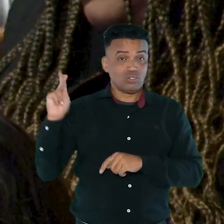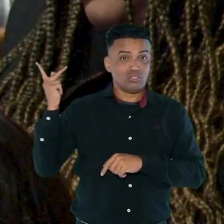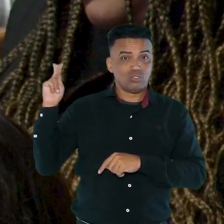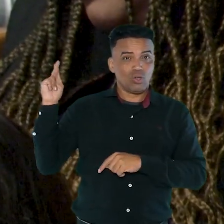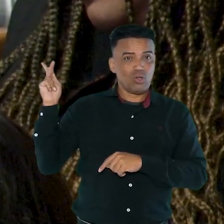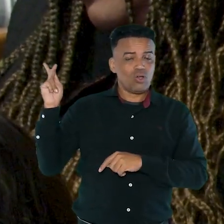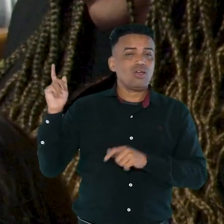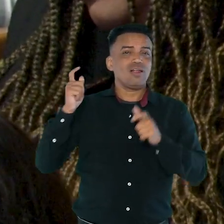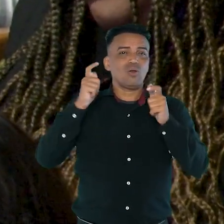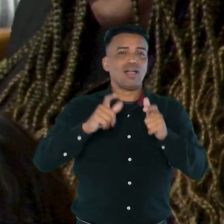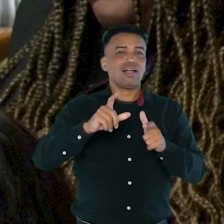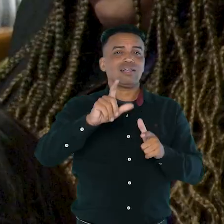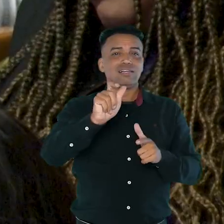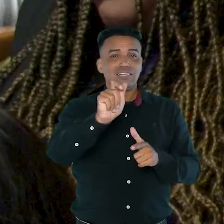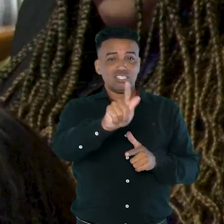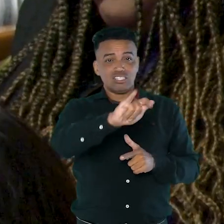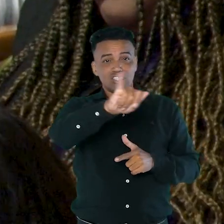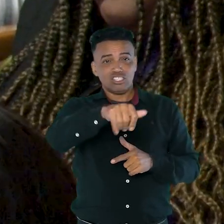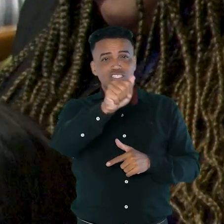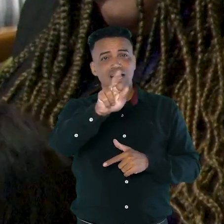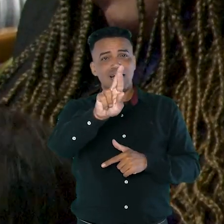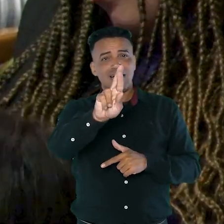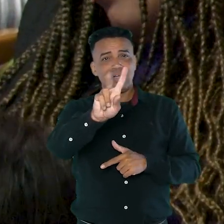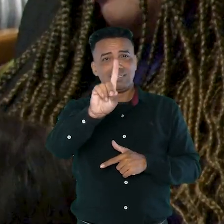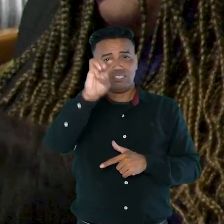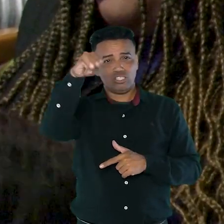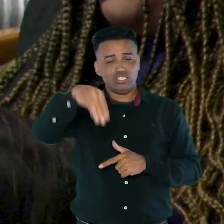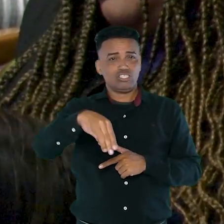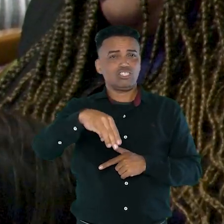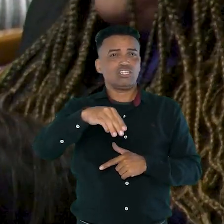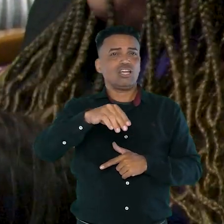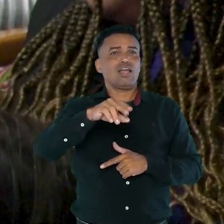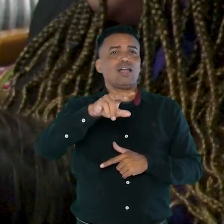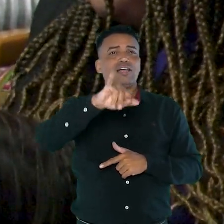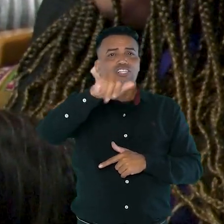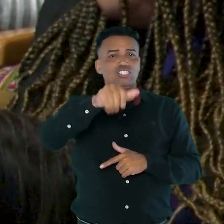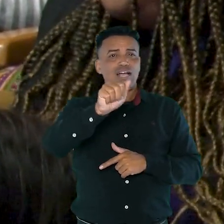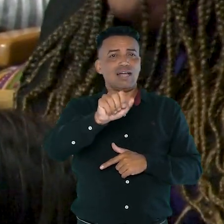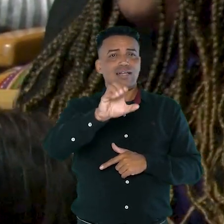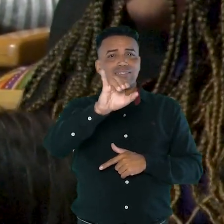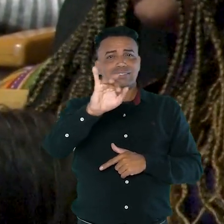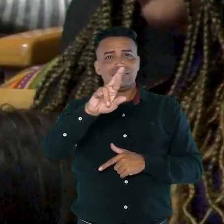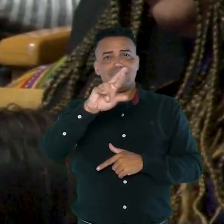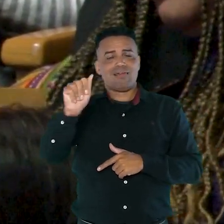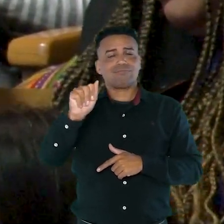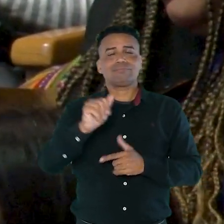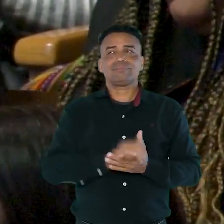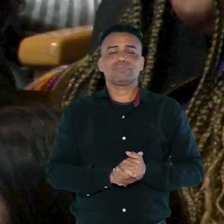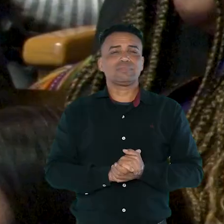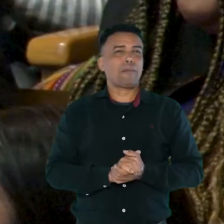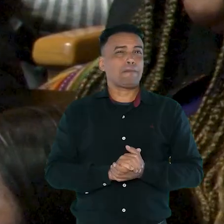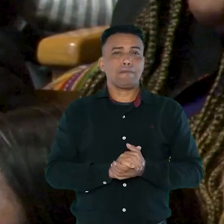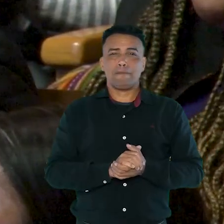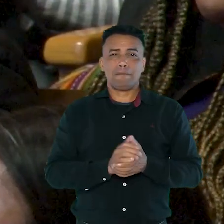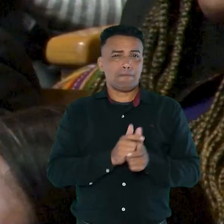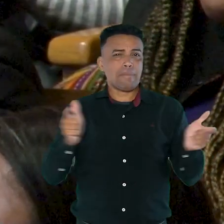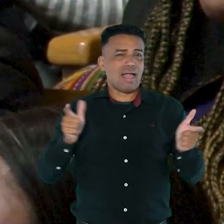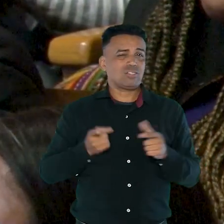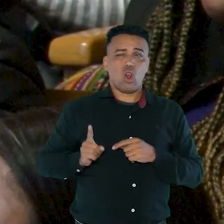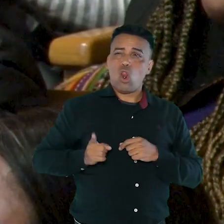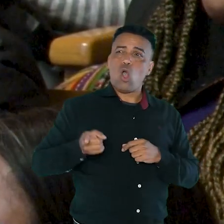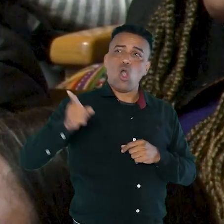agora, lá no Jardim Jacira. E o que você falou, Ellen, é verdade. Quanto mais longe, menos